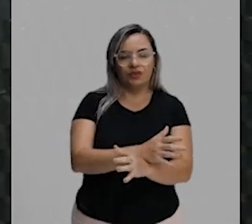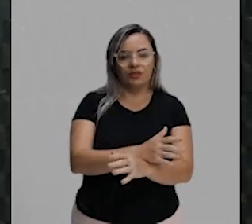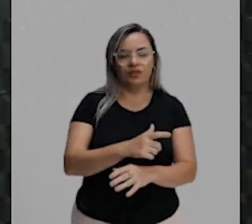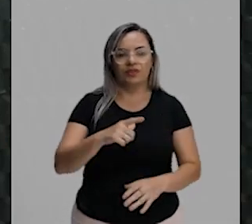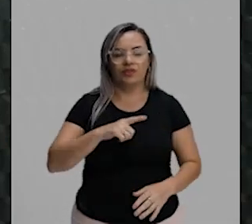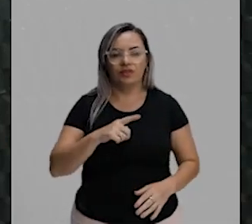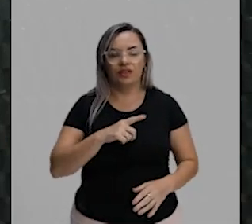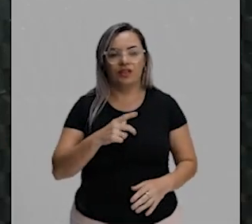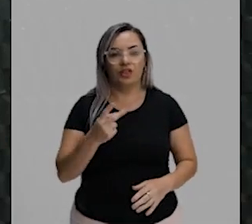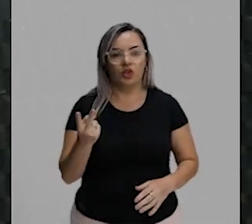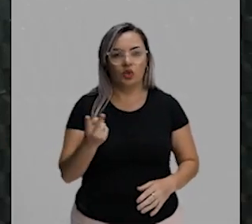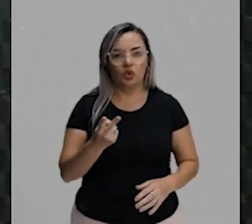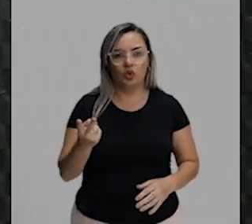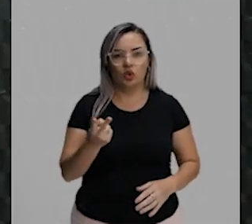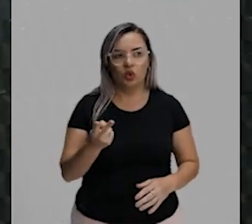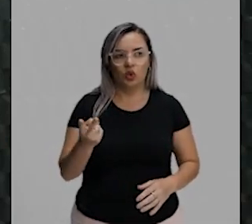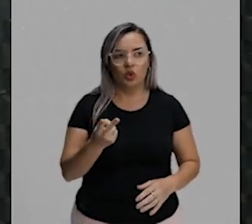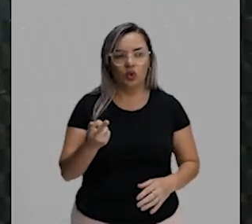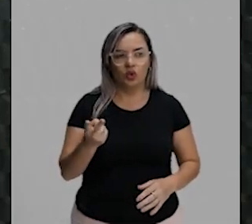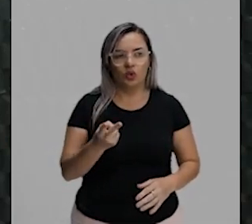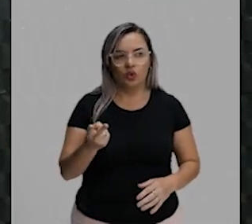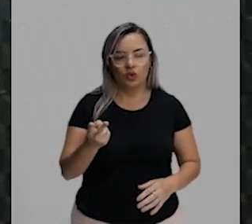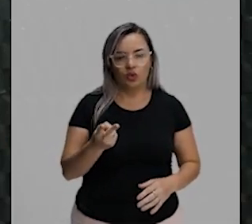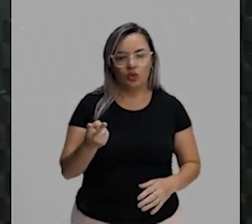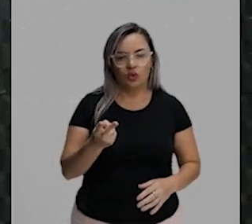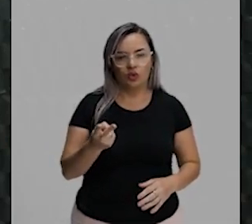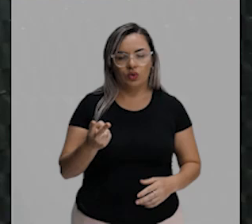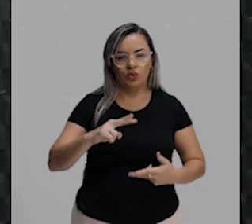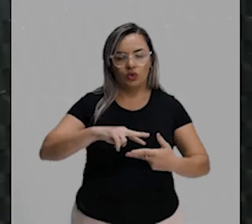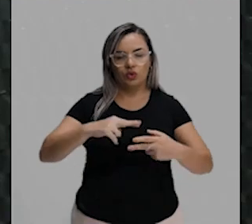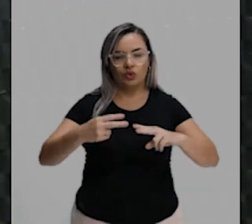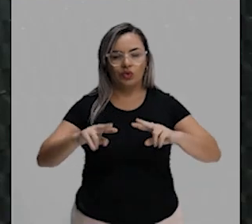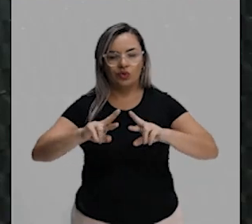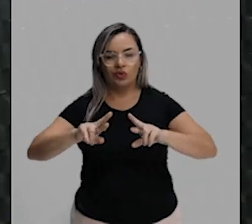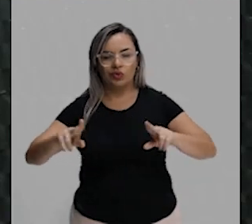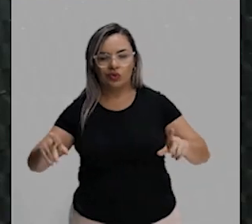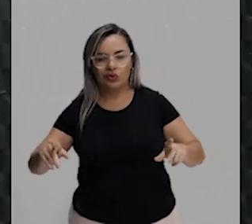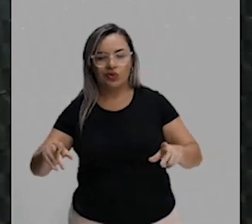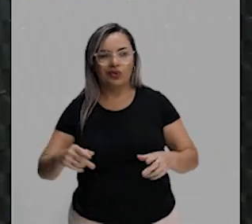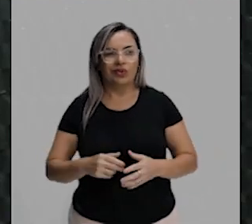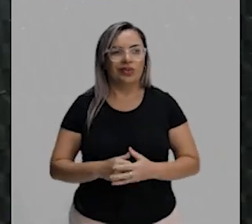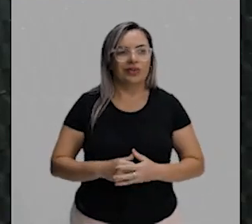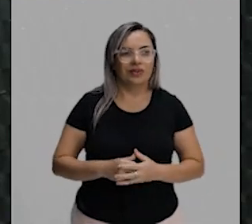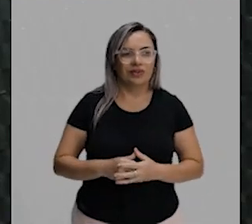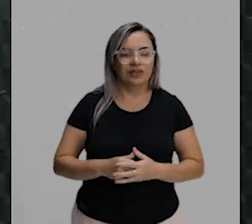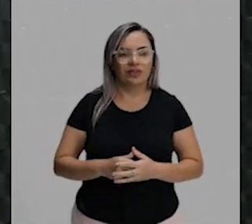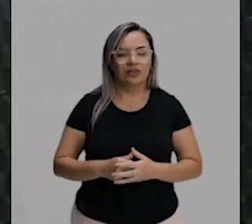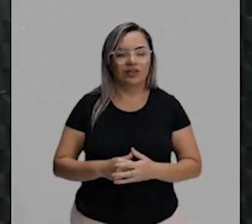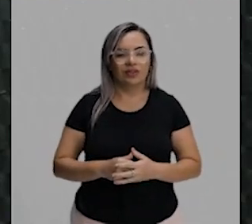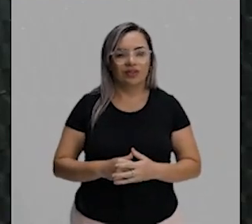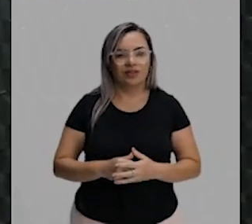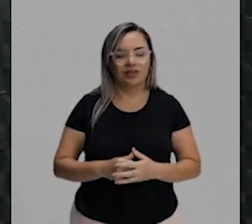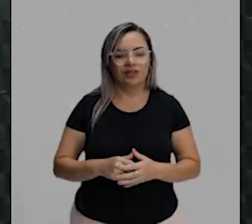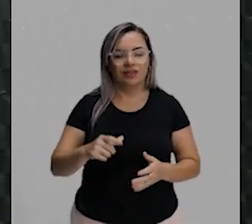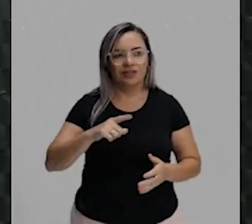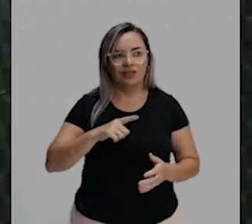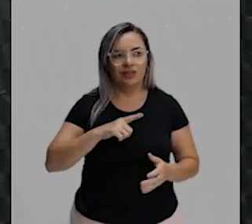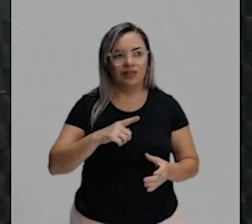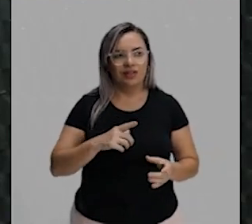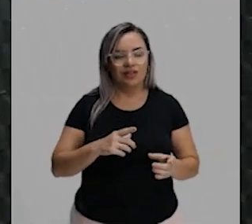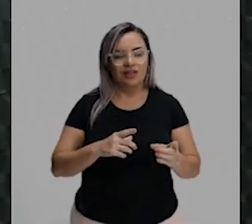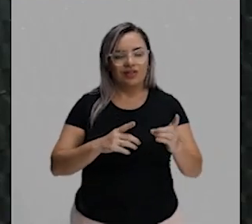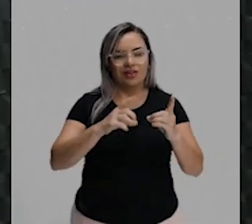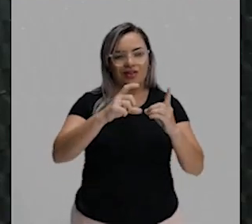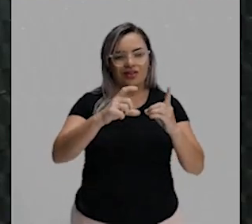do gene para acondroplasia, né, 2 heterozigotos, eu vou ter este resultado aqui. Então, os indivíduos que